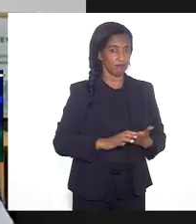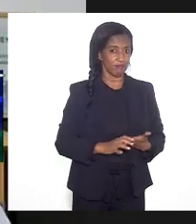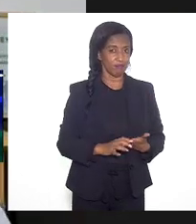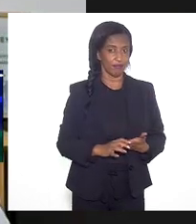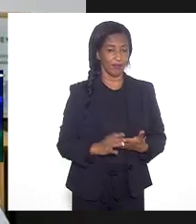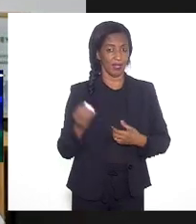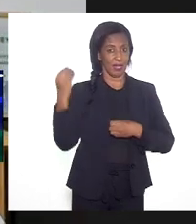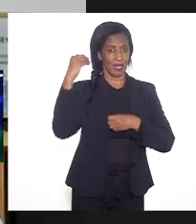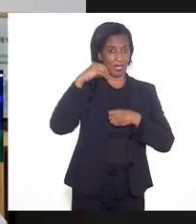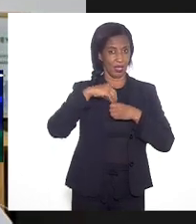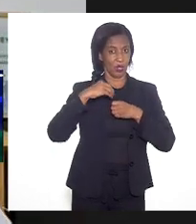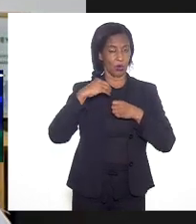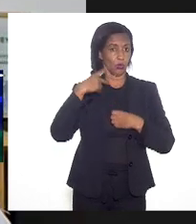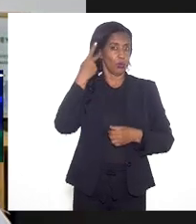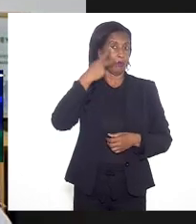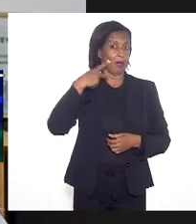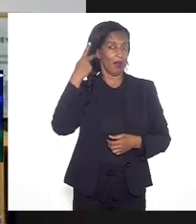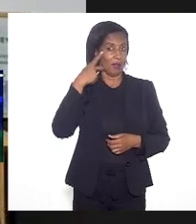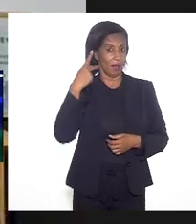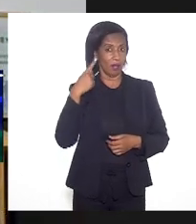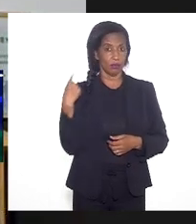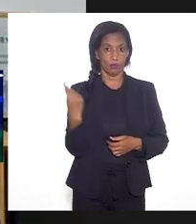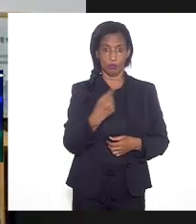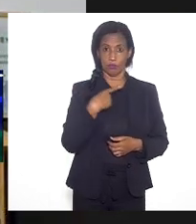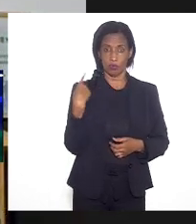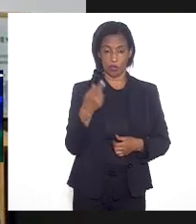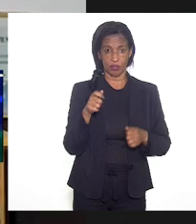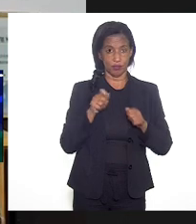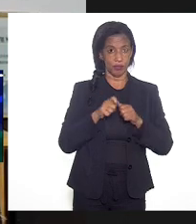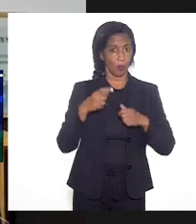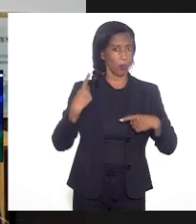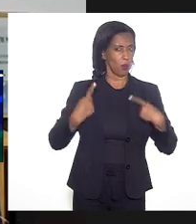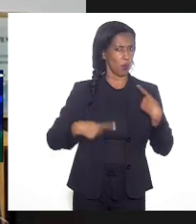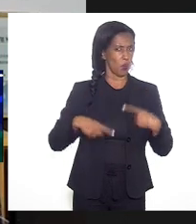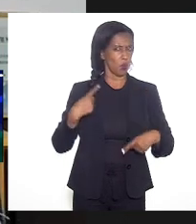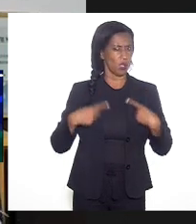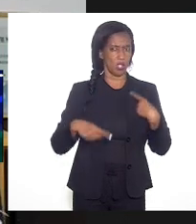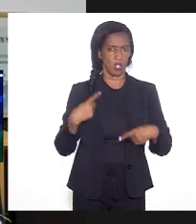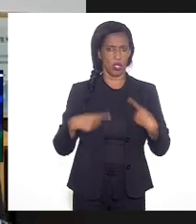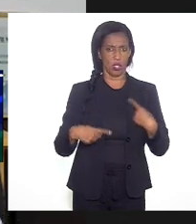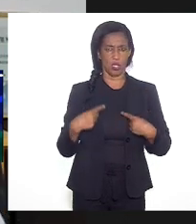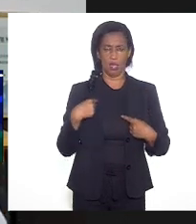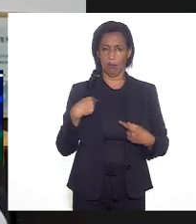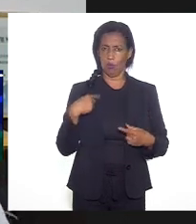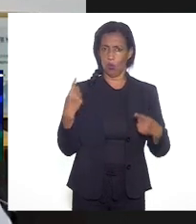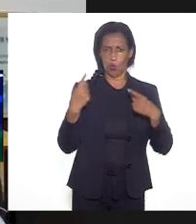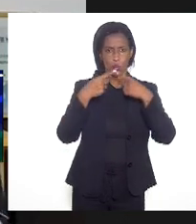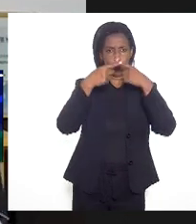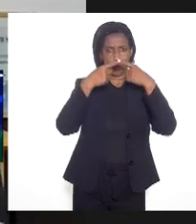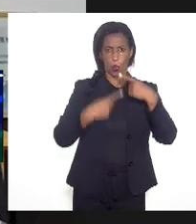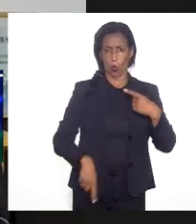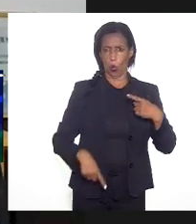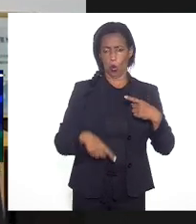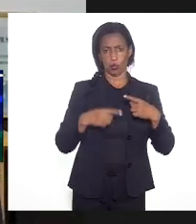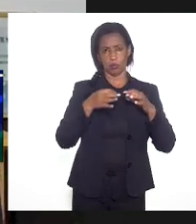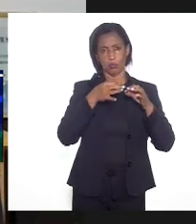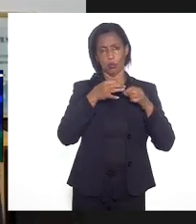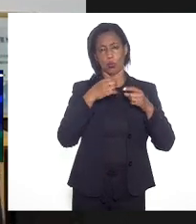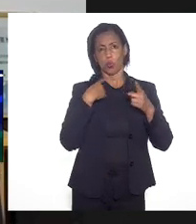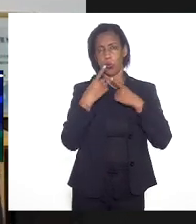Dentro do parlamento, nós fazemos política. Mas eu não concordo com o discurso